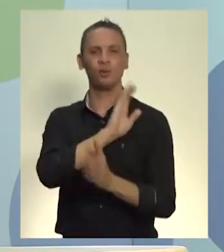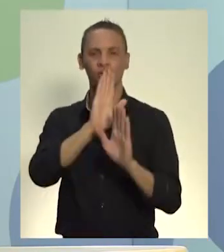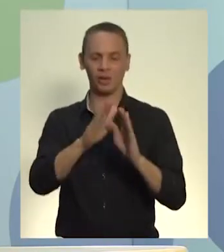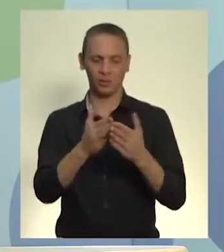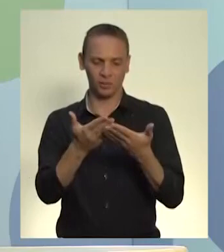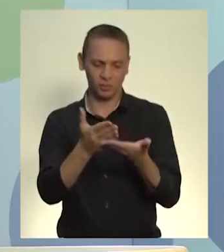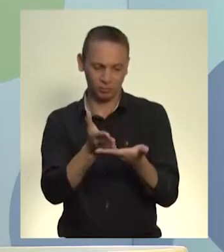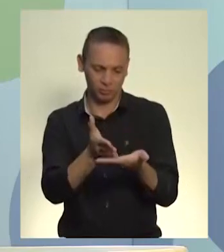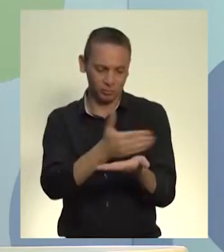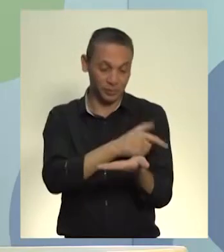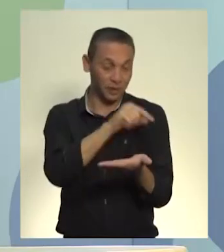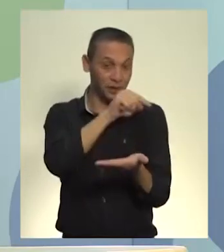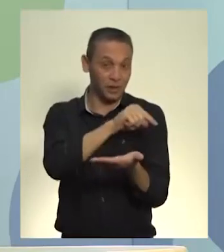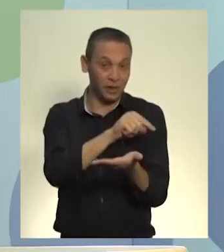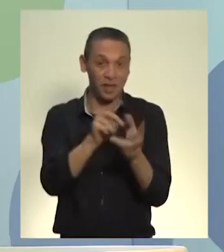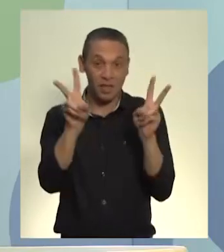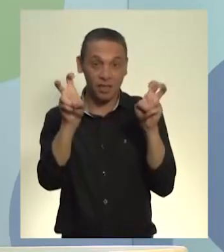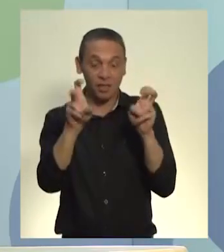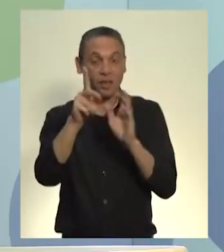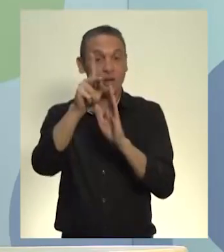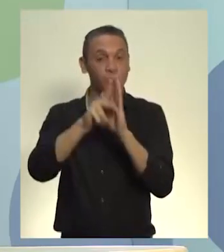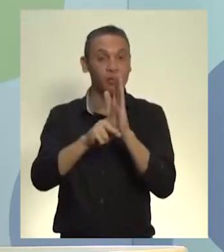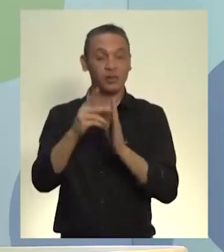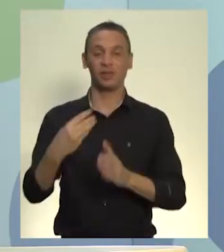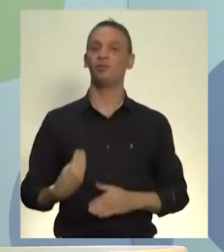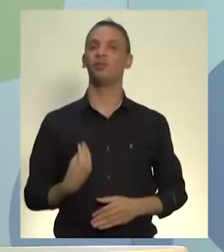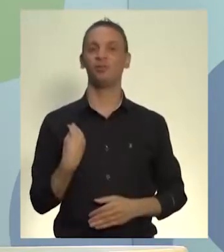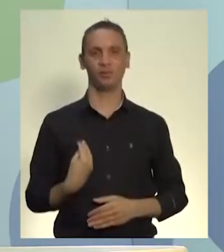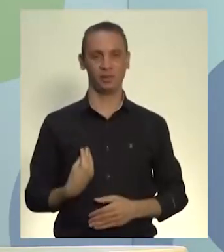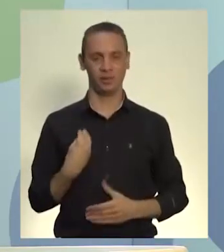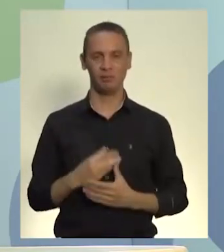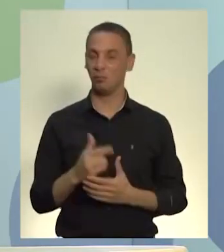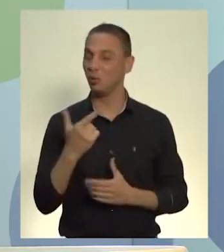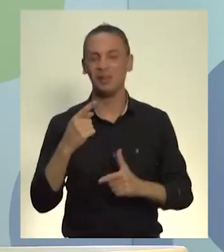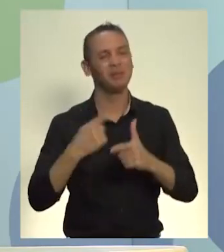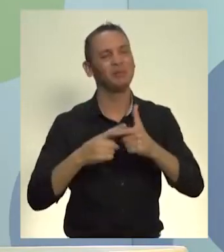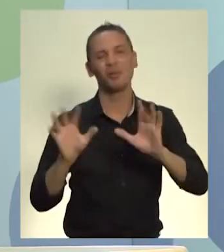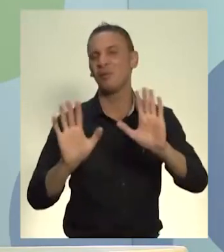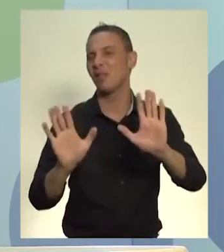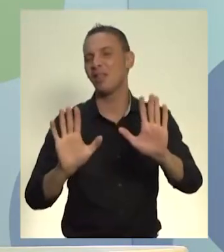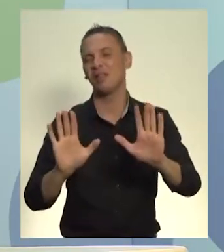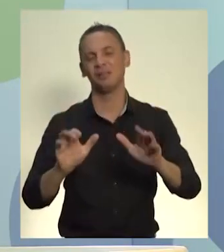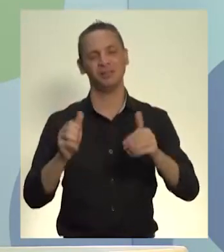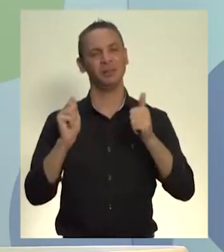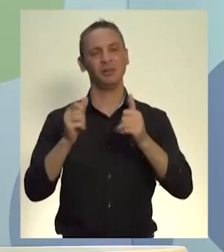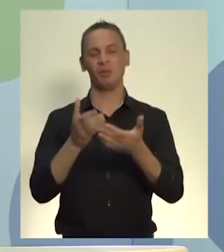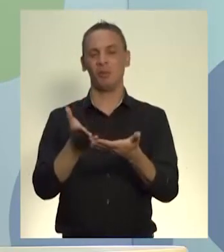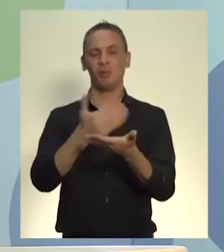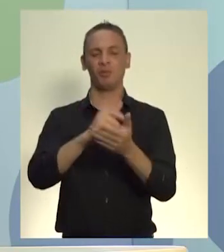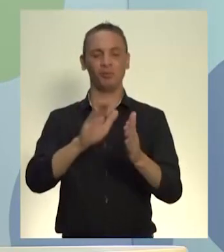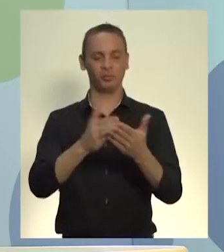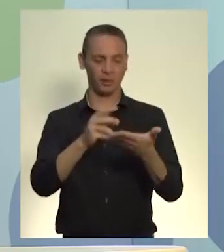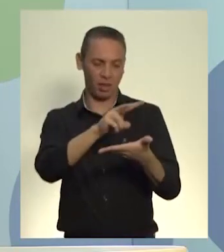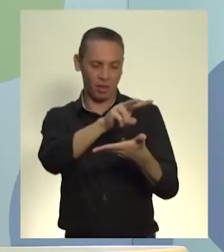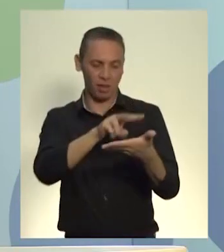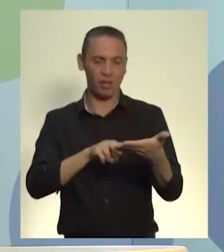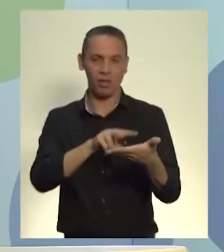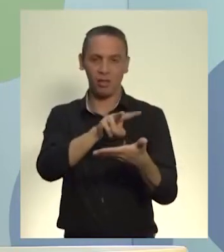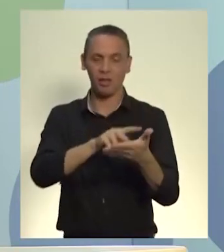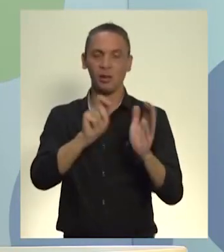separados a parte de projeto de vida. Quem não tem, não tem problema. Abre o caderno numa parte que você consiga